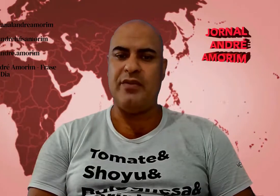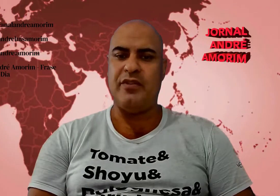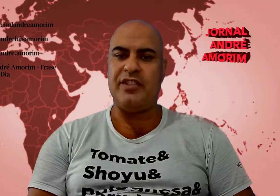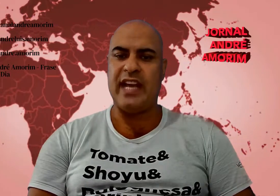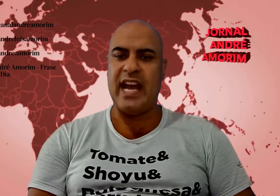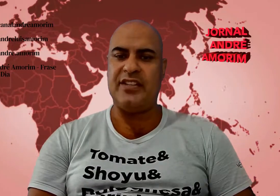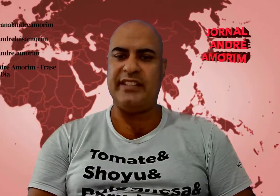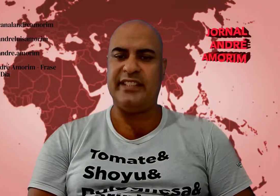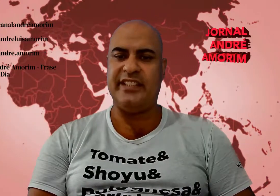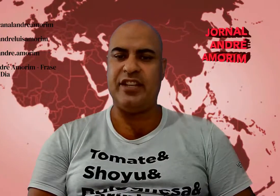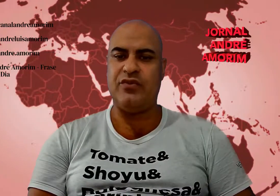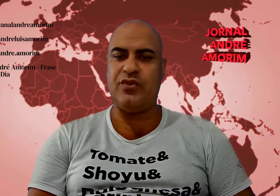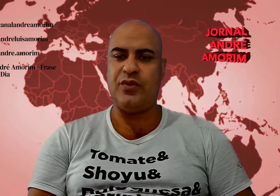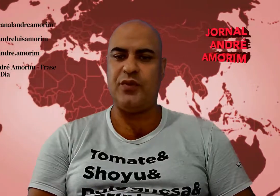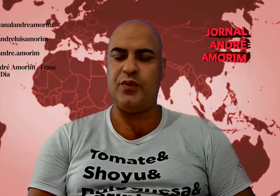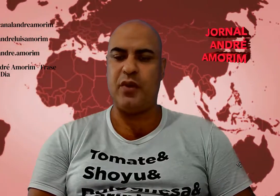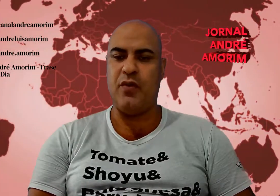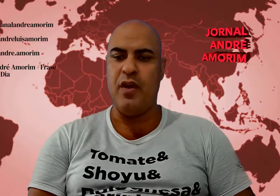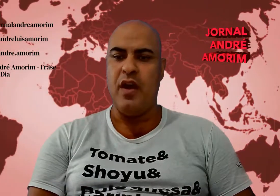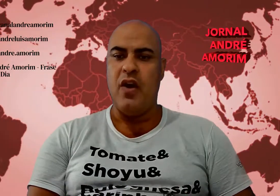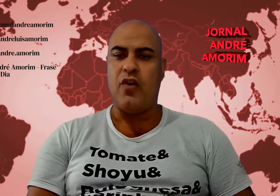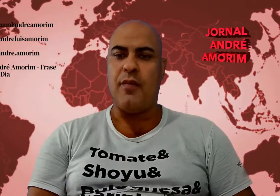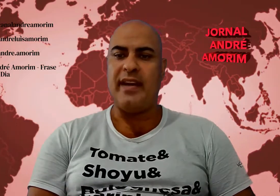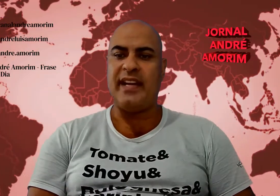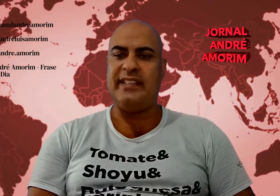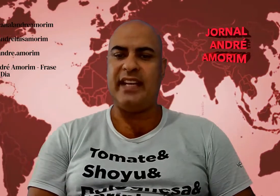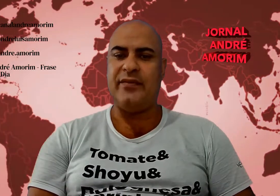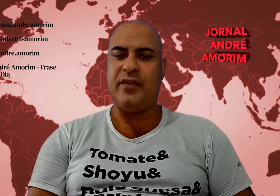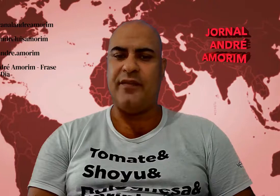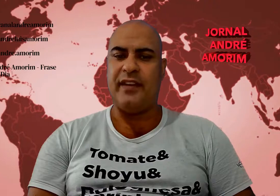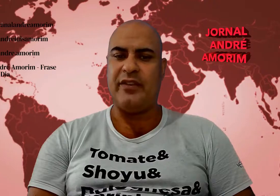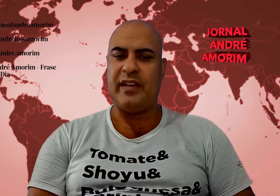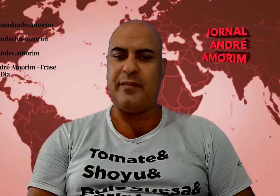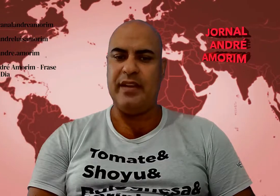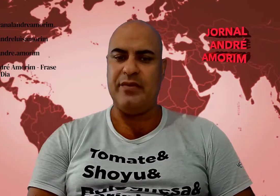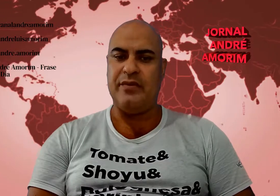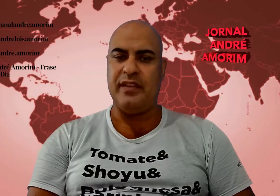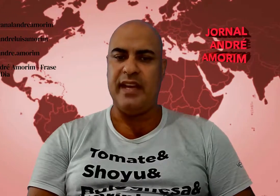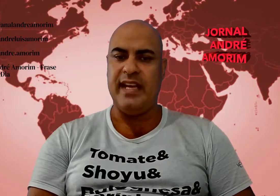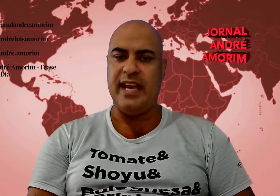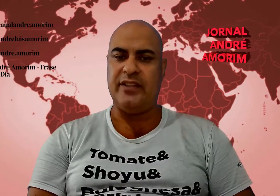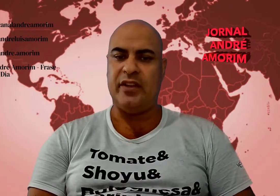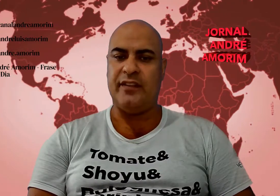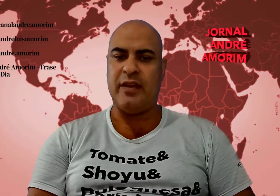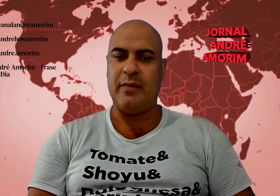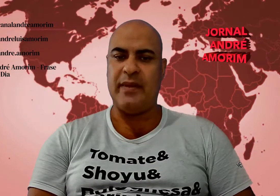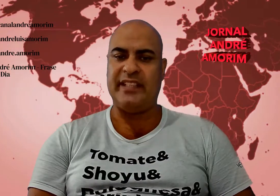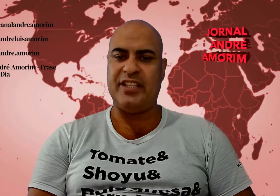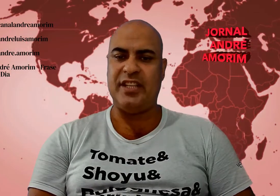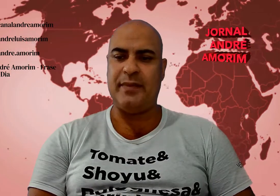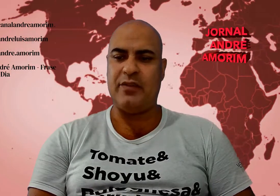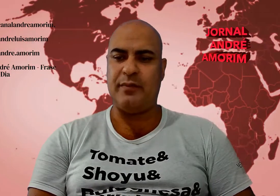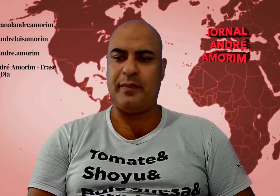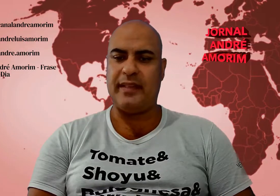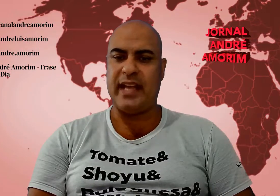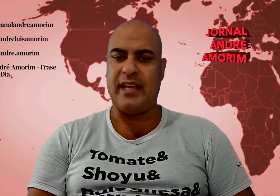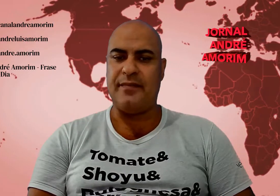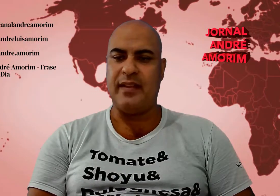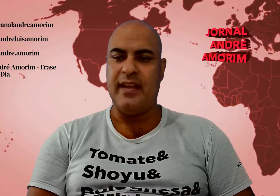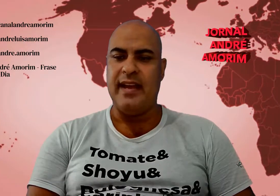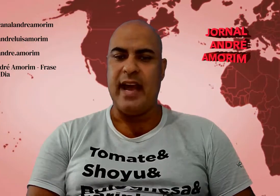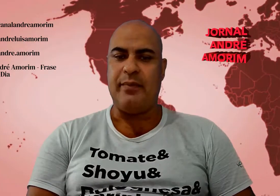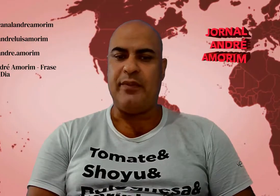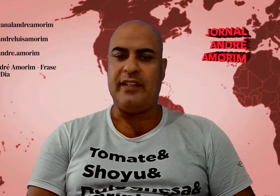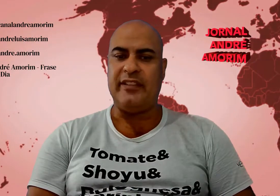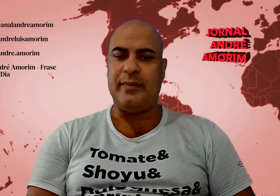com um amigo ao estádio assistir a um jogo de futebol. Como a casa da avó fica no caminho, ele resolve dar uma passadinha para